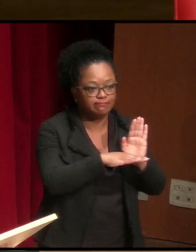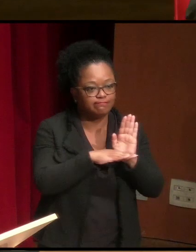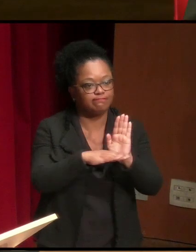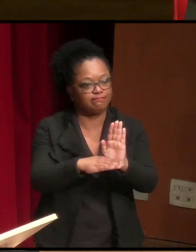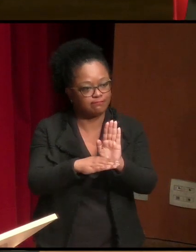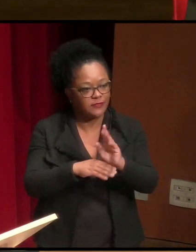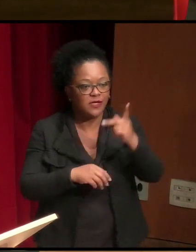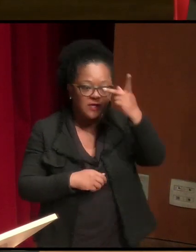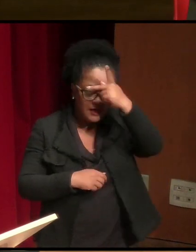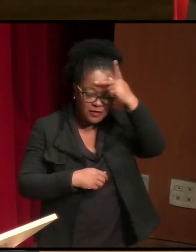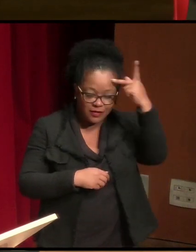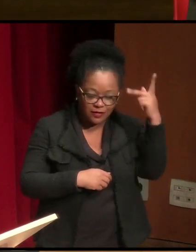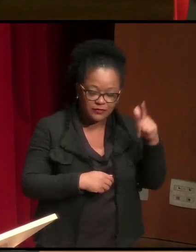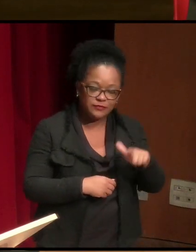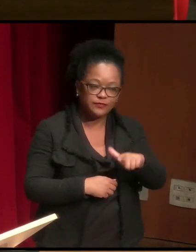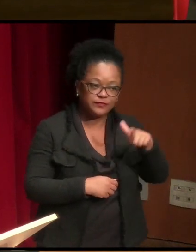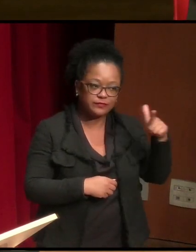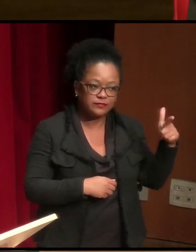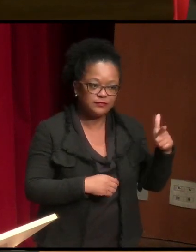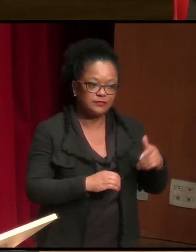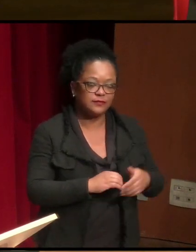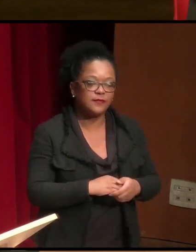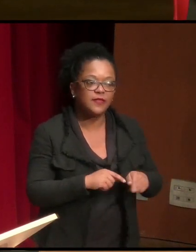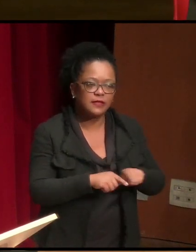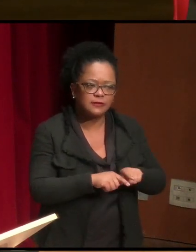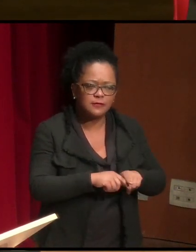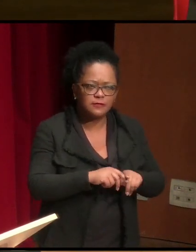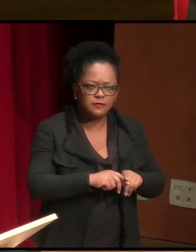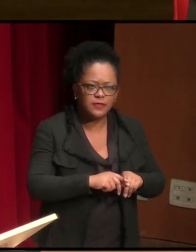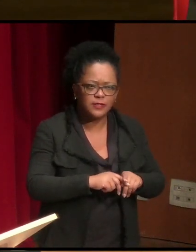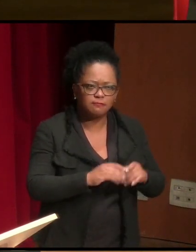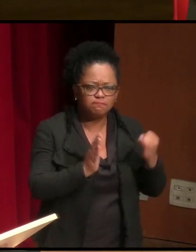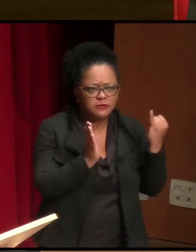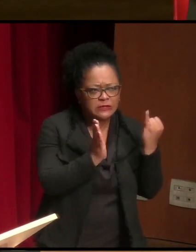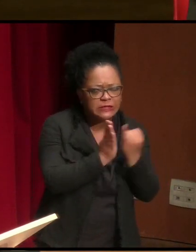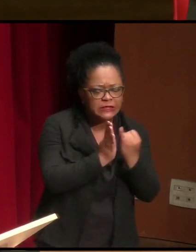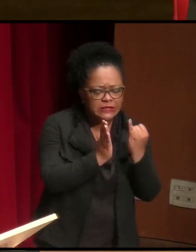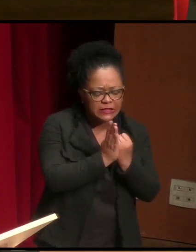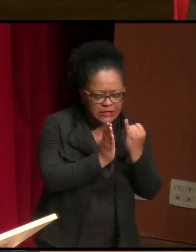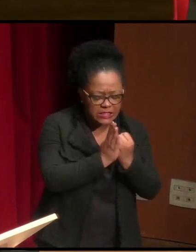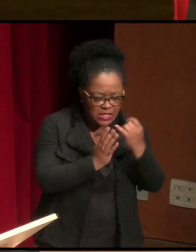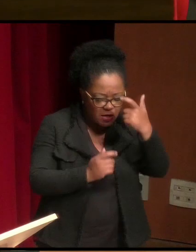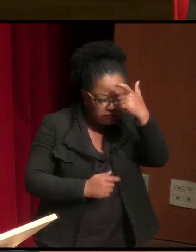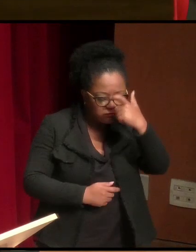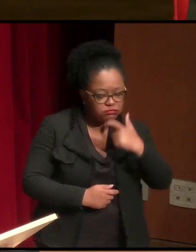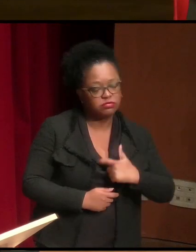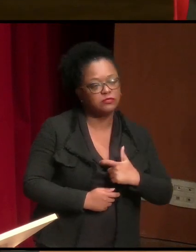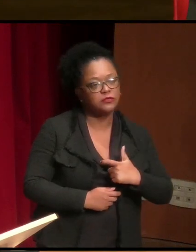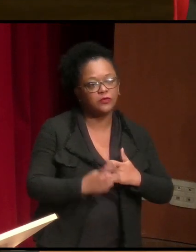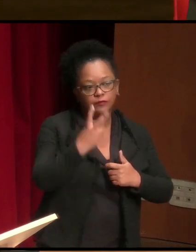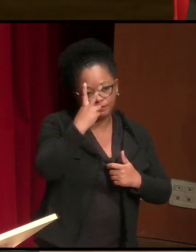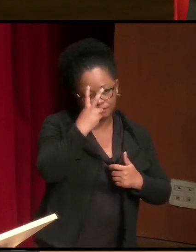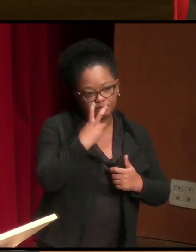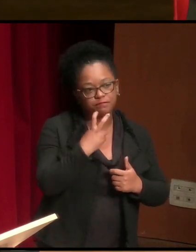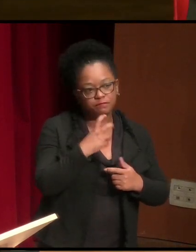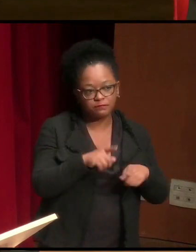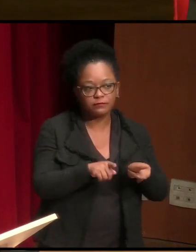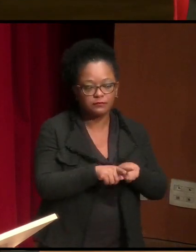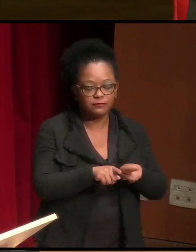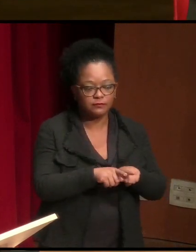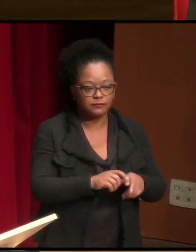outras pessoas pudessem se reconhecer enquanto pessoas de cidadãos de direito,